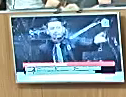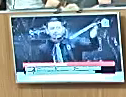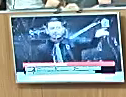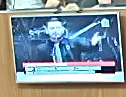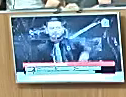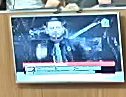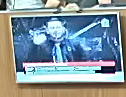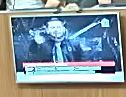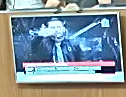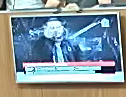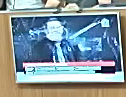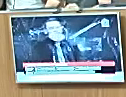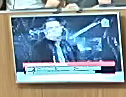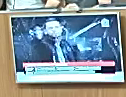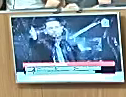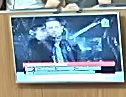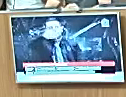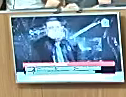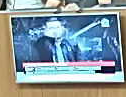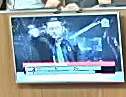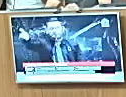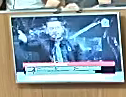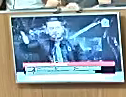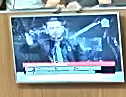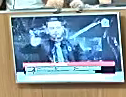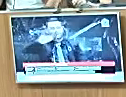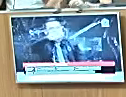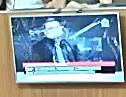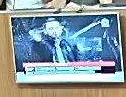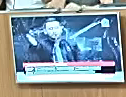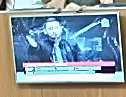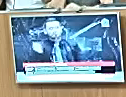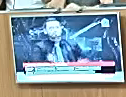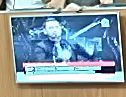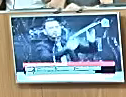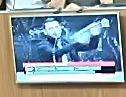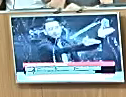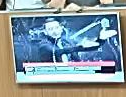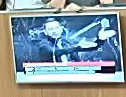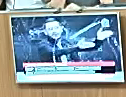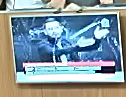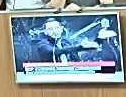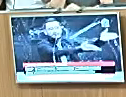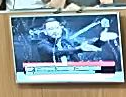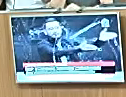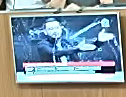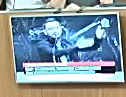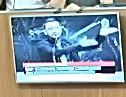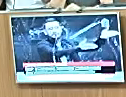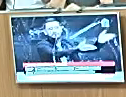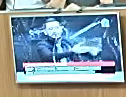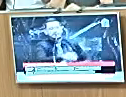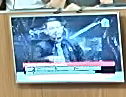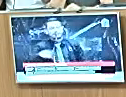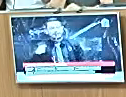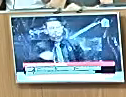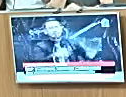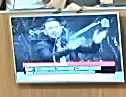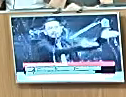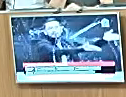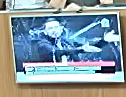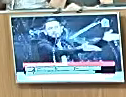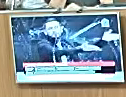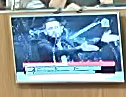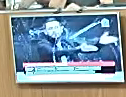registrar cintura dura não tem muito tato muita habilidade política mas também não tem